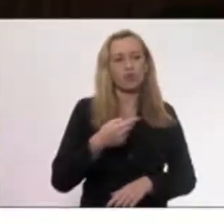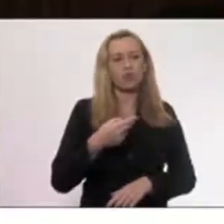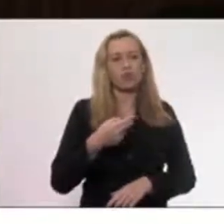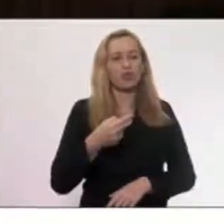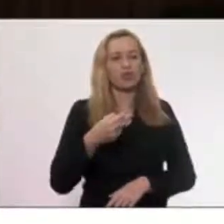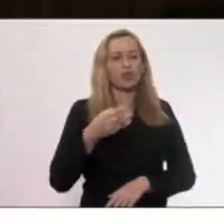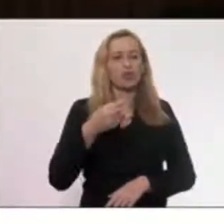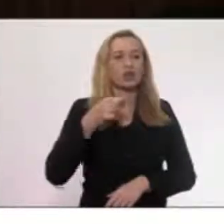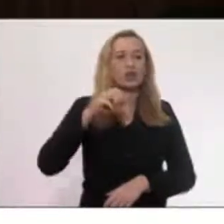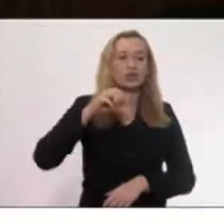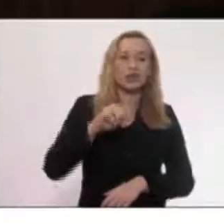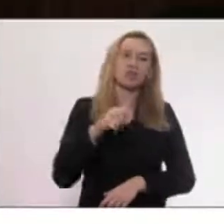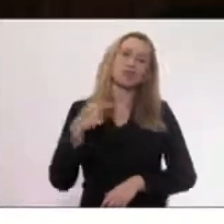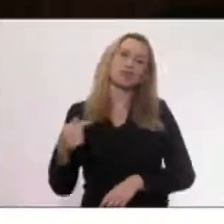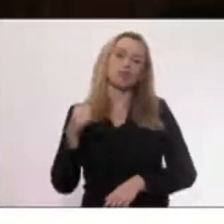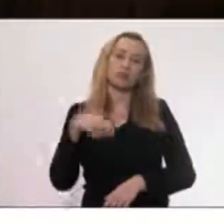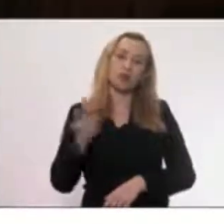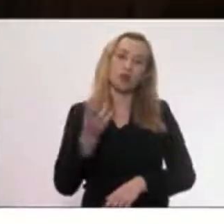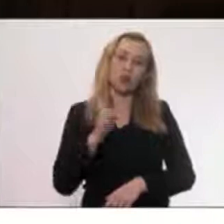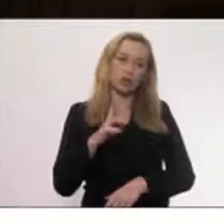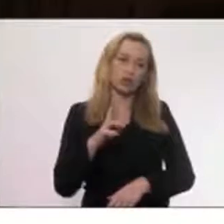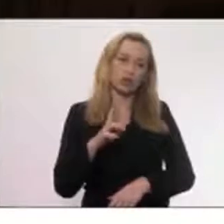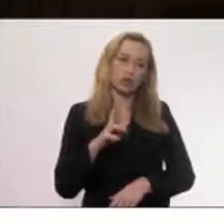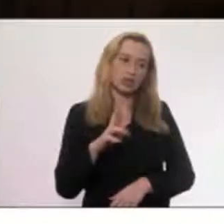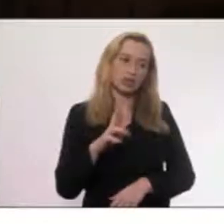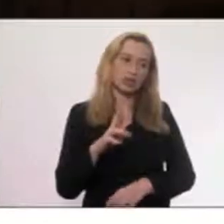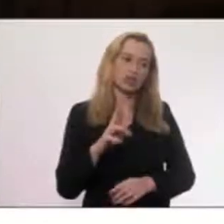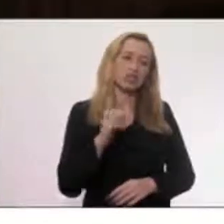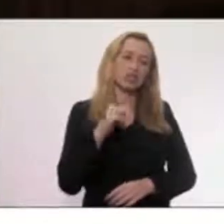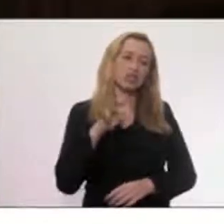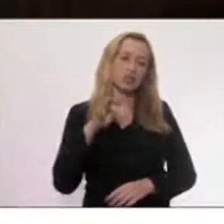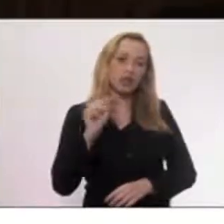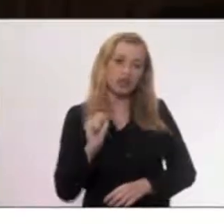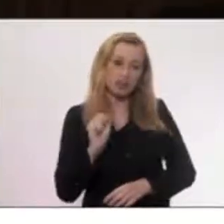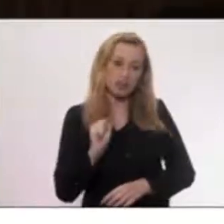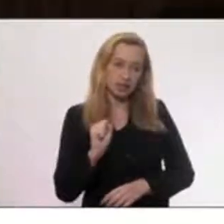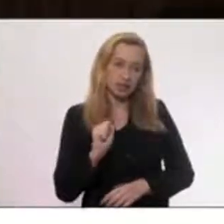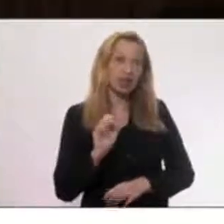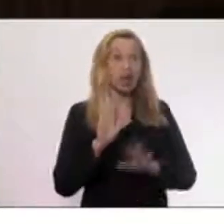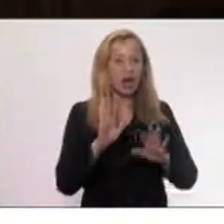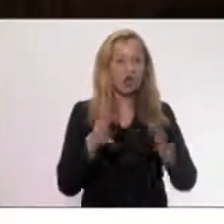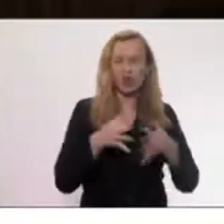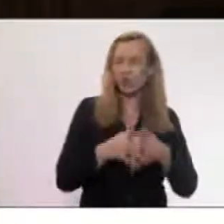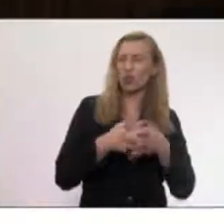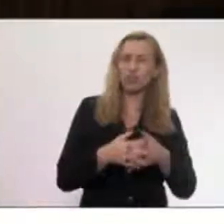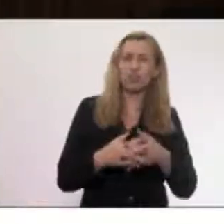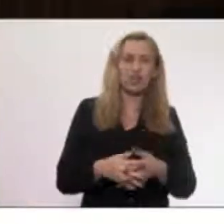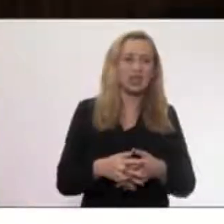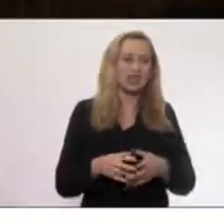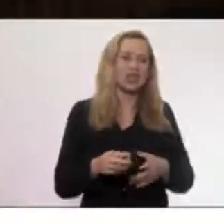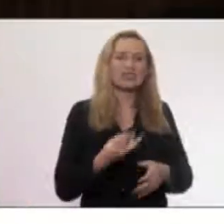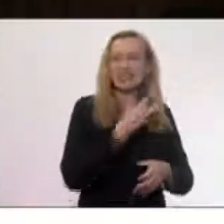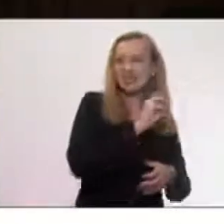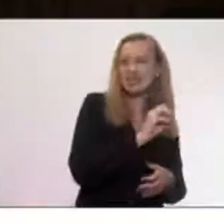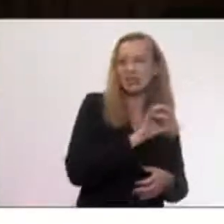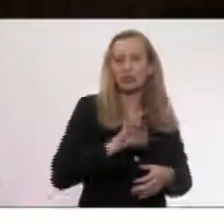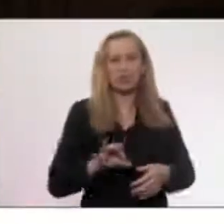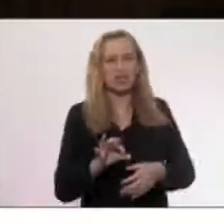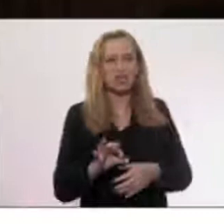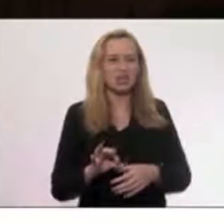dos 6,9 bilhões das despesas discricionárias. Aí vem essa confusão, se é 30%,